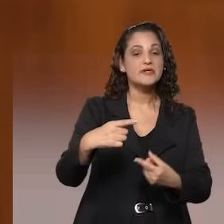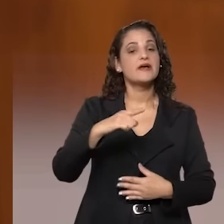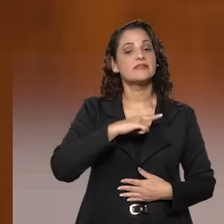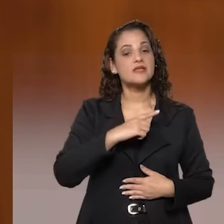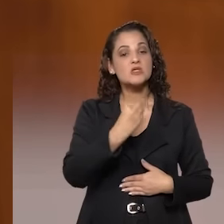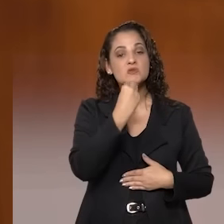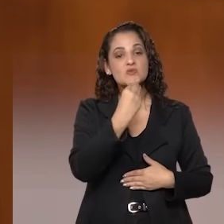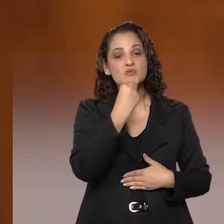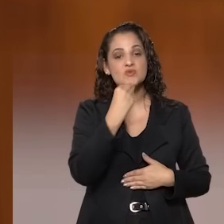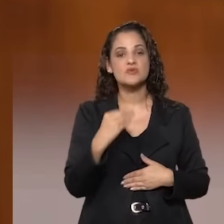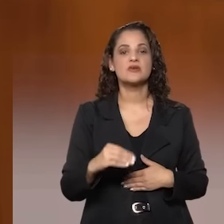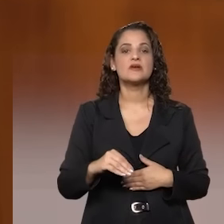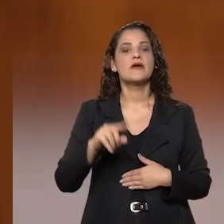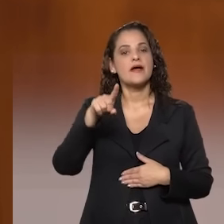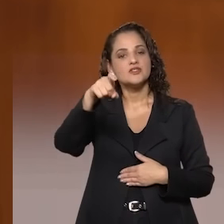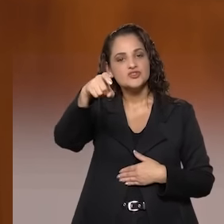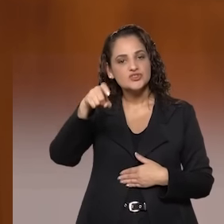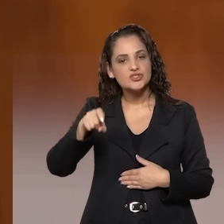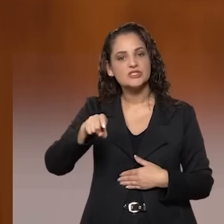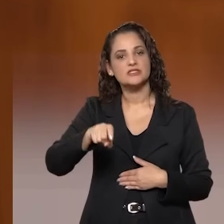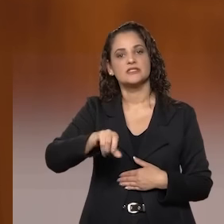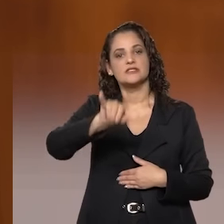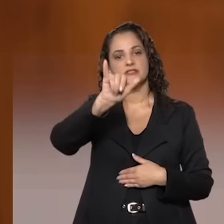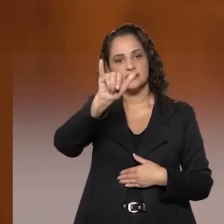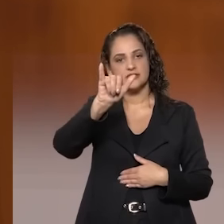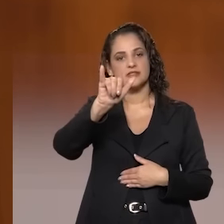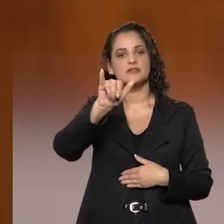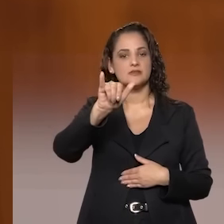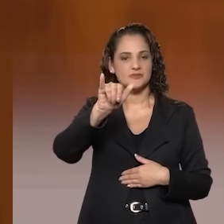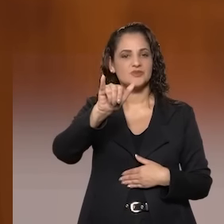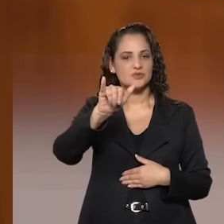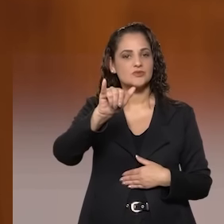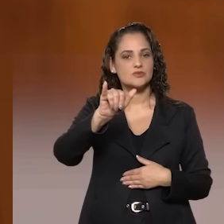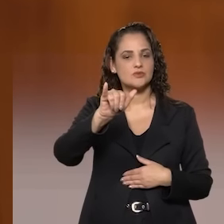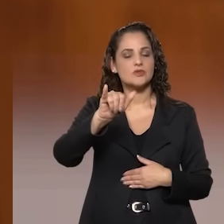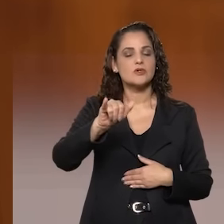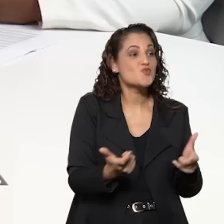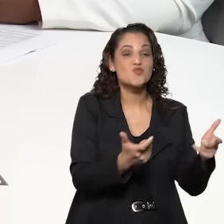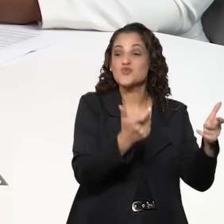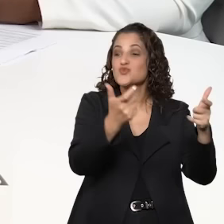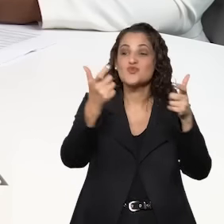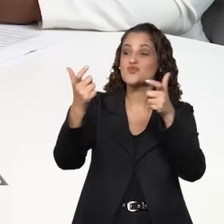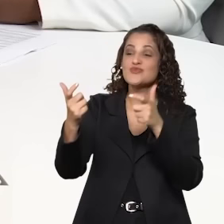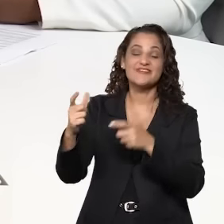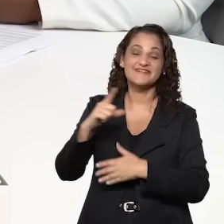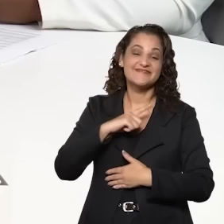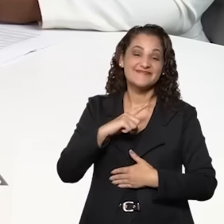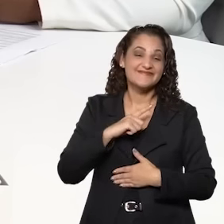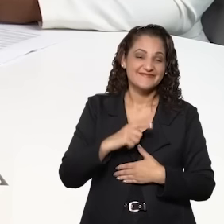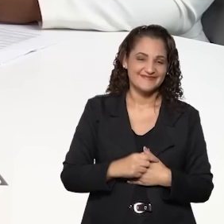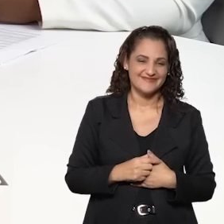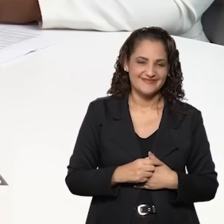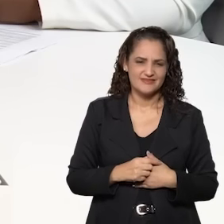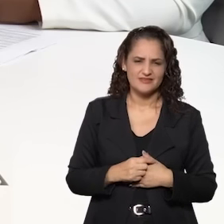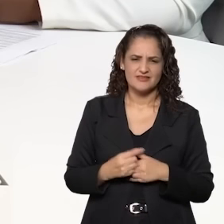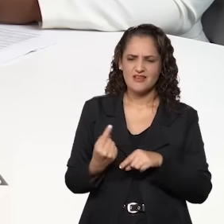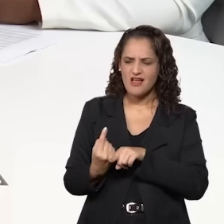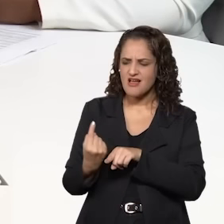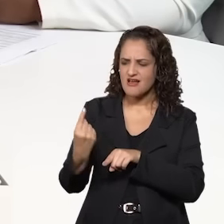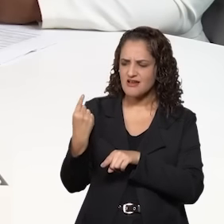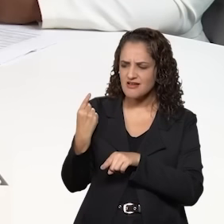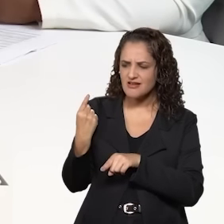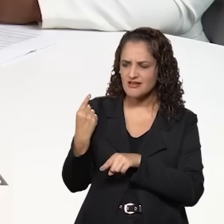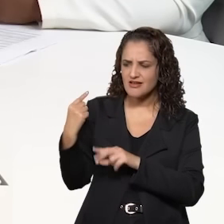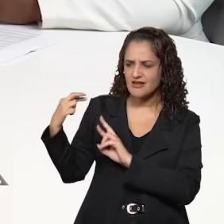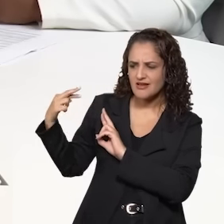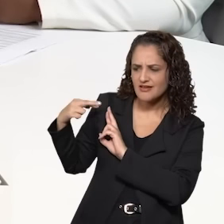né Elas estão tendo oportunidade de ter informação onde como e quando elas querem nós das Gerações anteriores quando